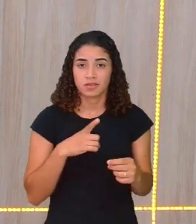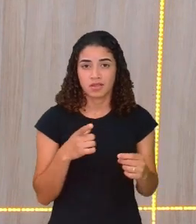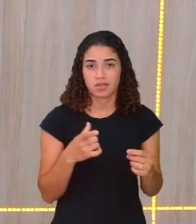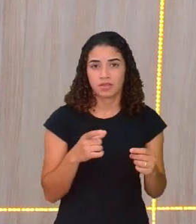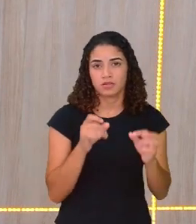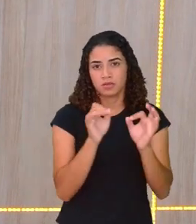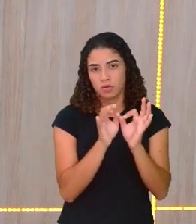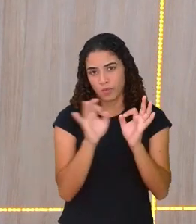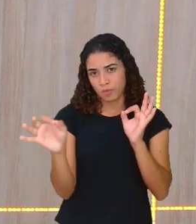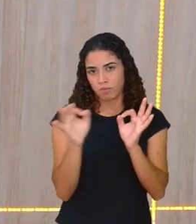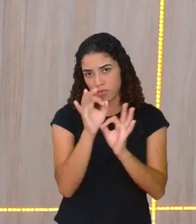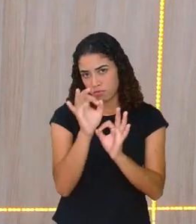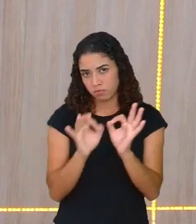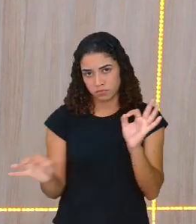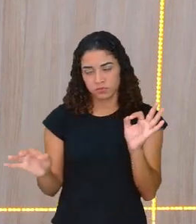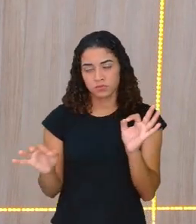comprimento